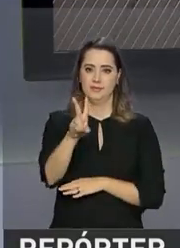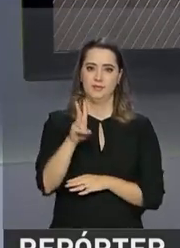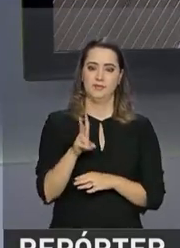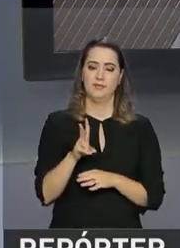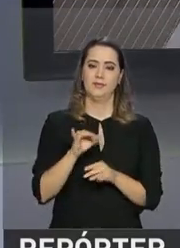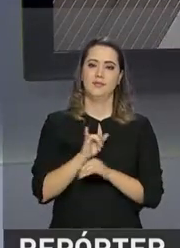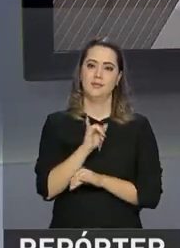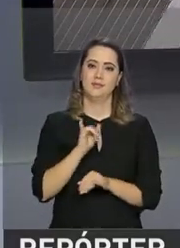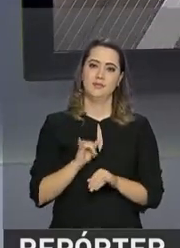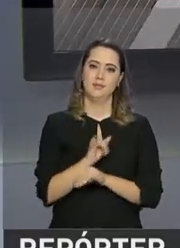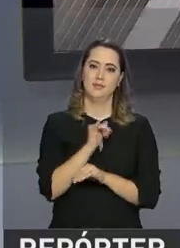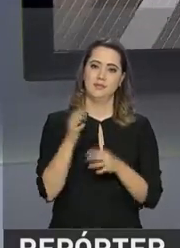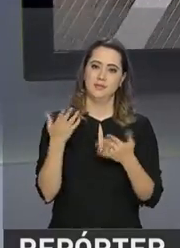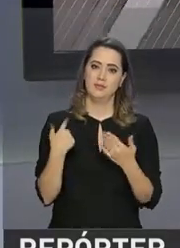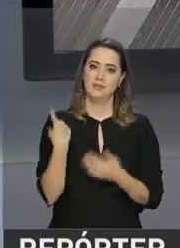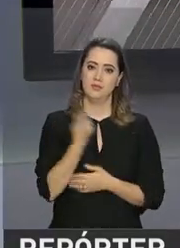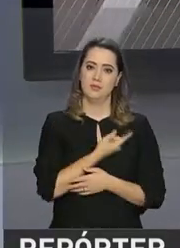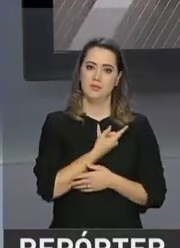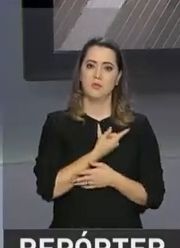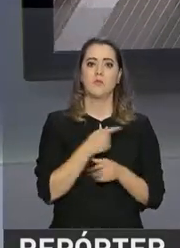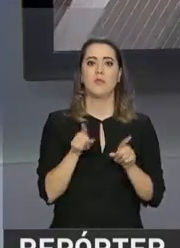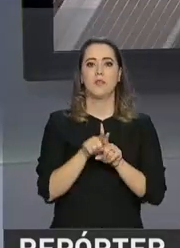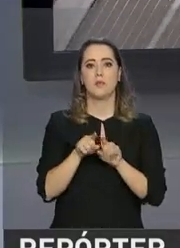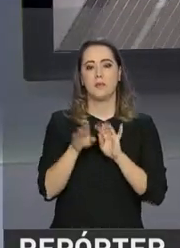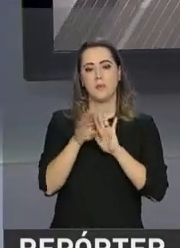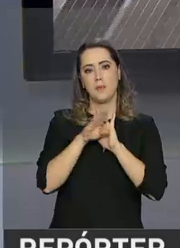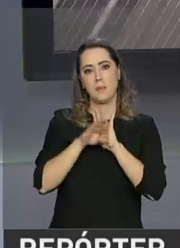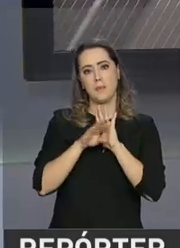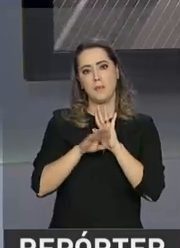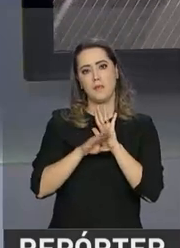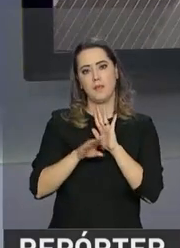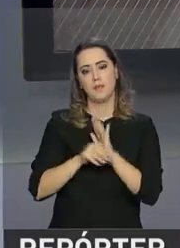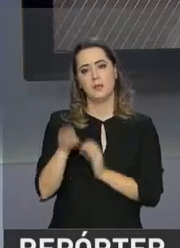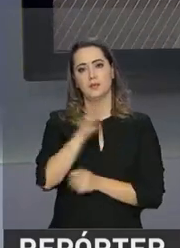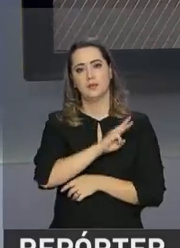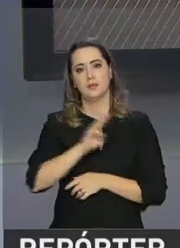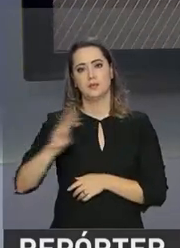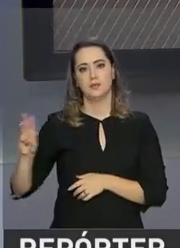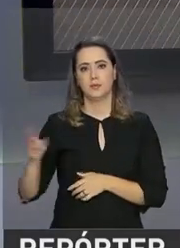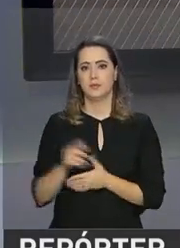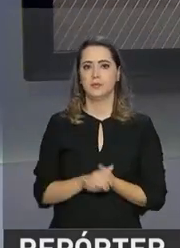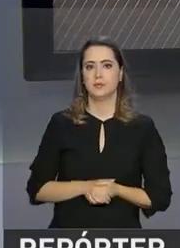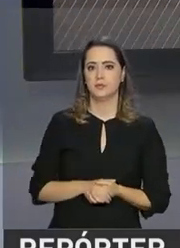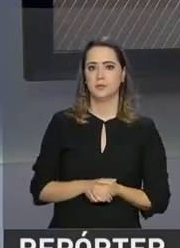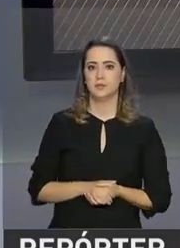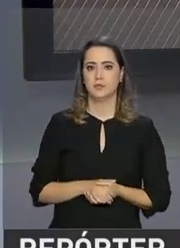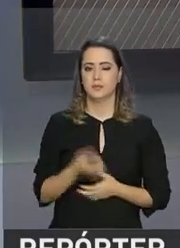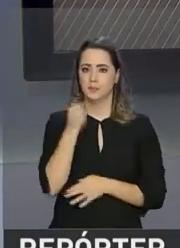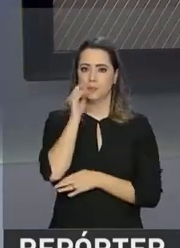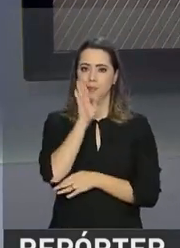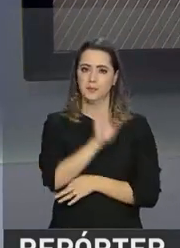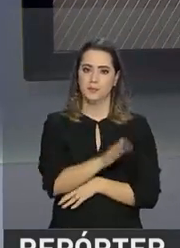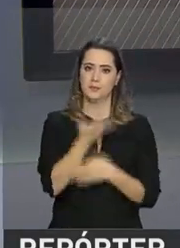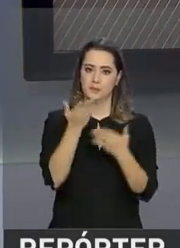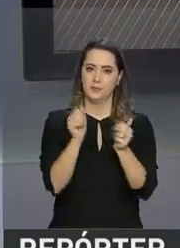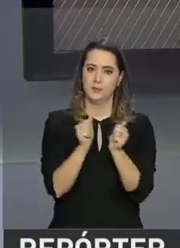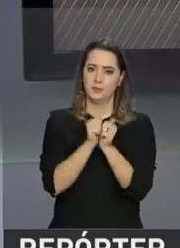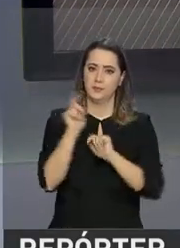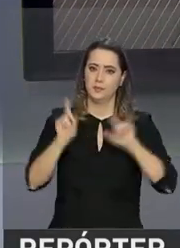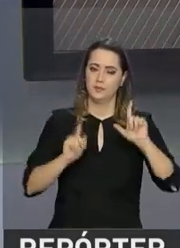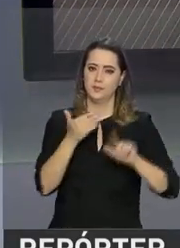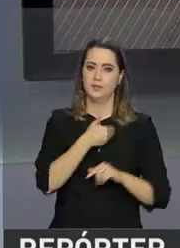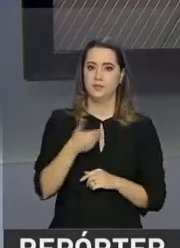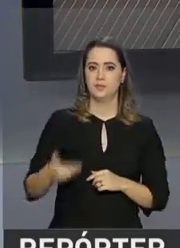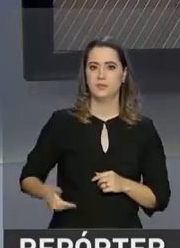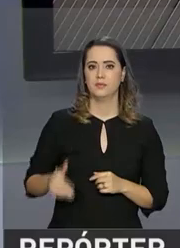pode rever as reportagens no YouTube e toda a nossa programação também está na página da NBR na internet. Uma boa tarde para você e continue